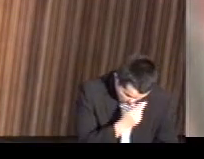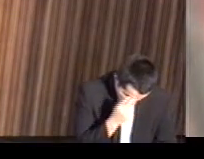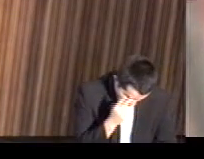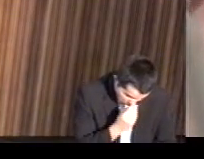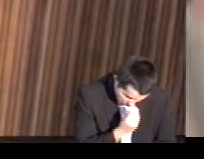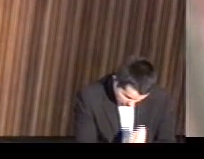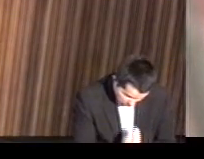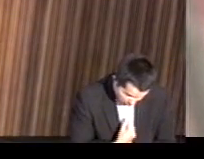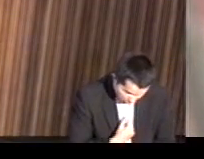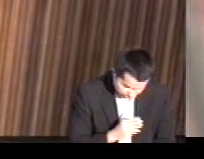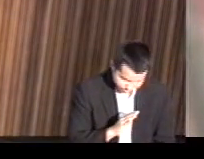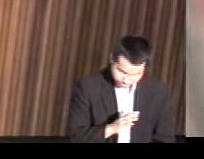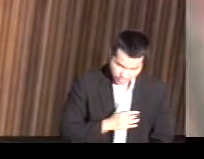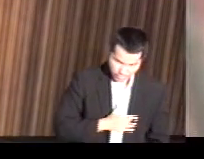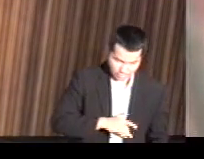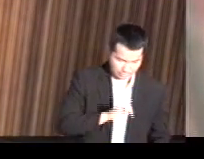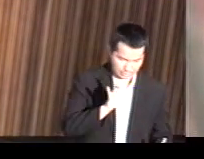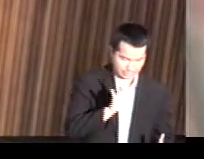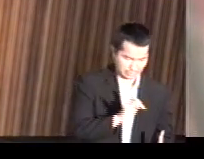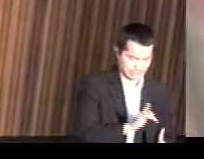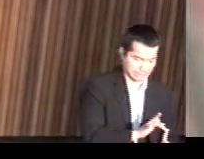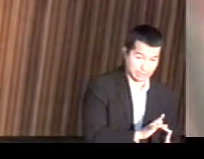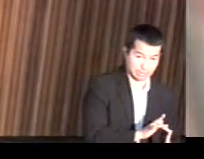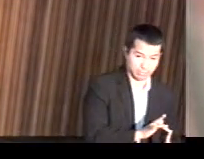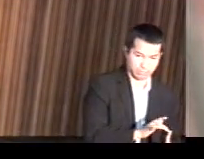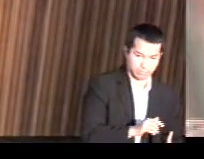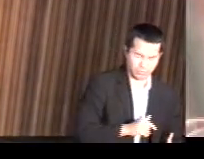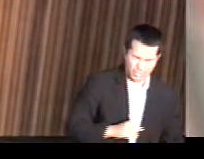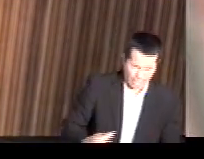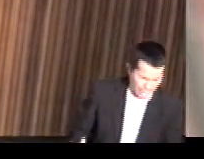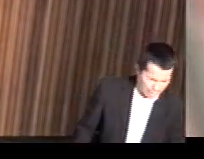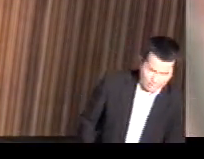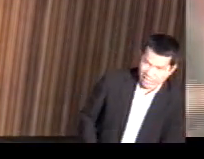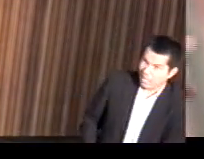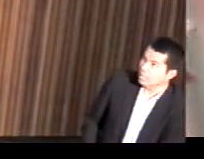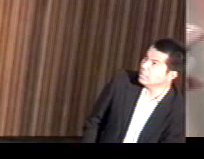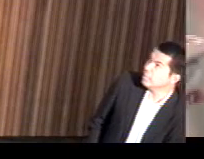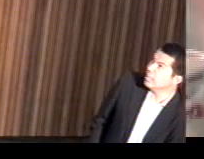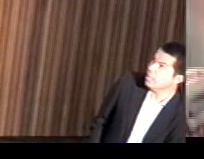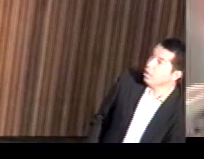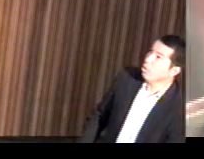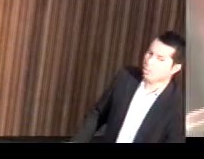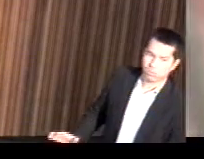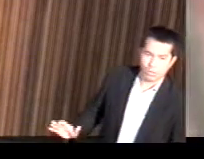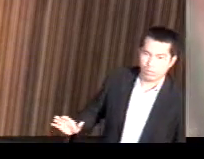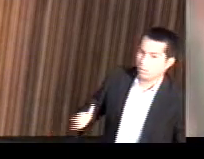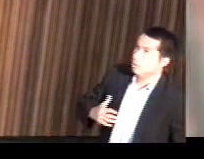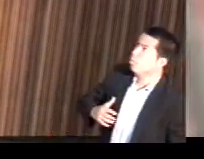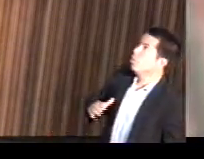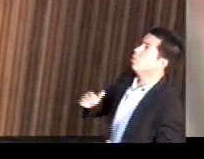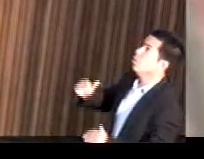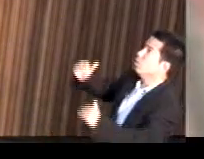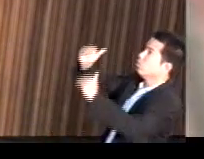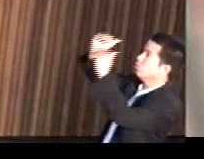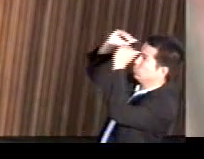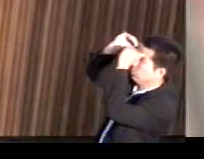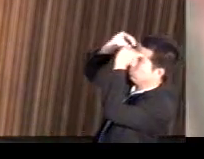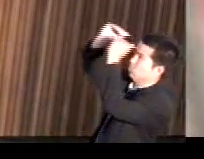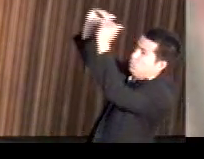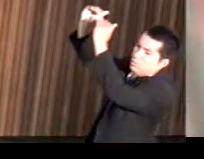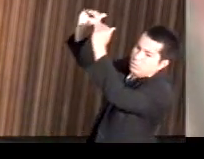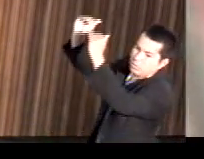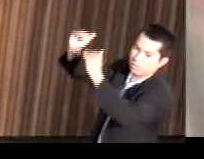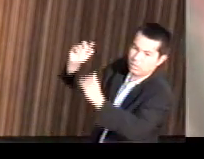entender que ele é o Deus da justiça. Isso se torna um tipo e um referencial de que lá